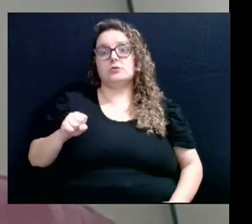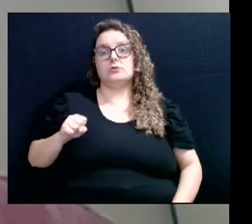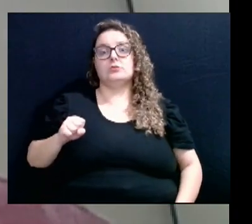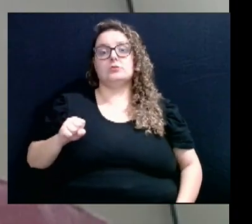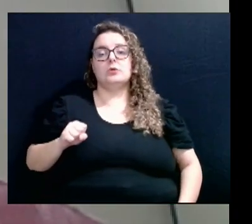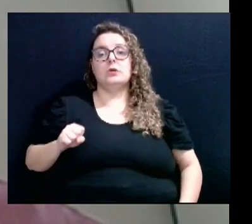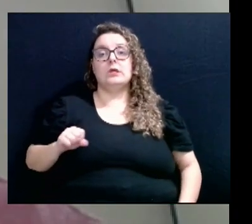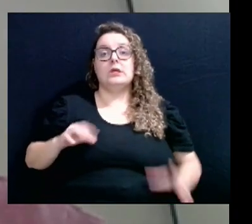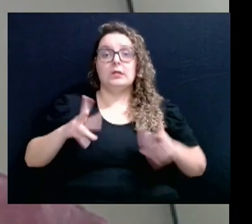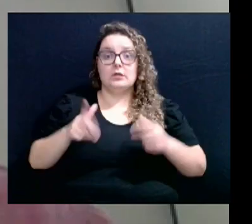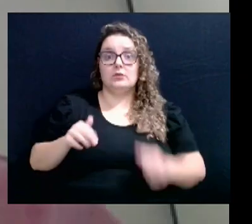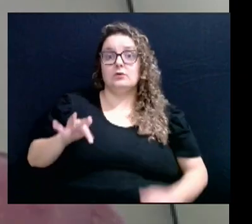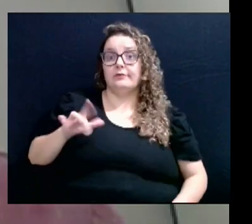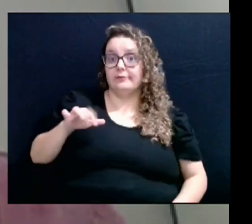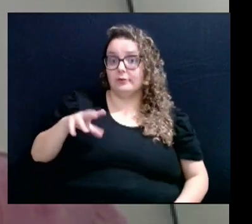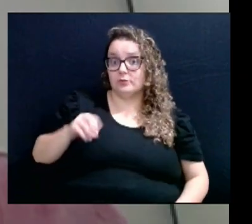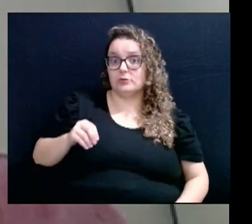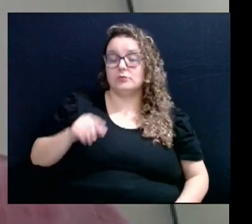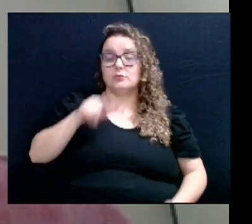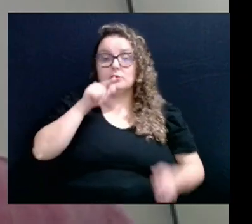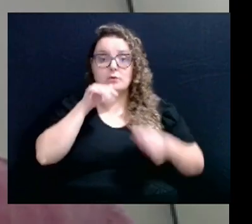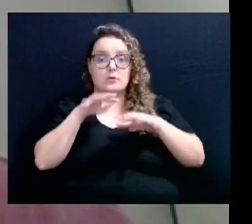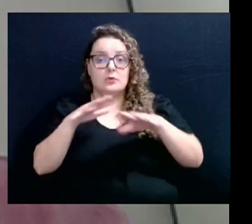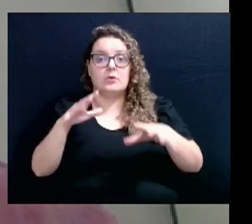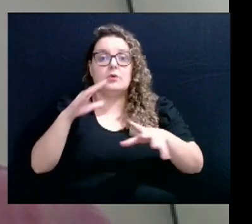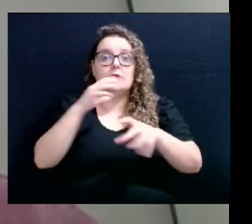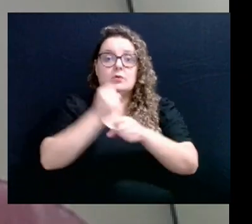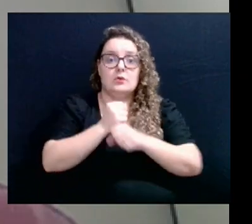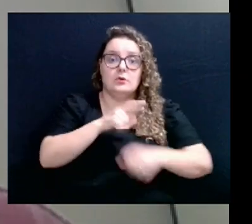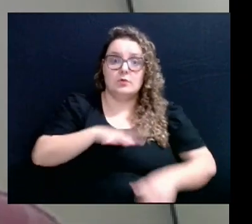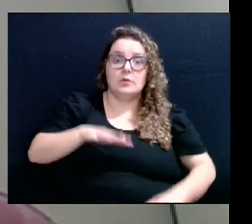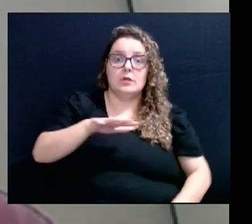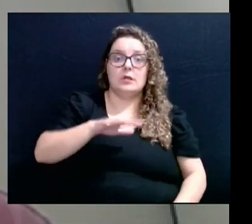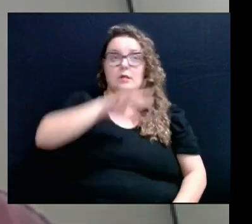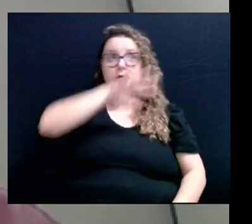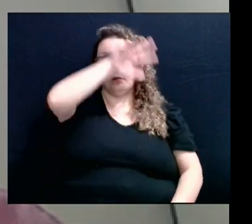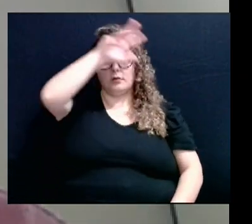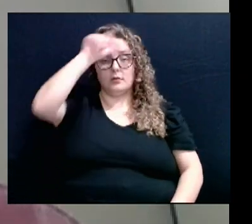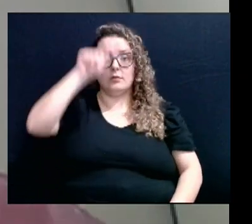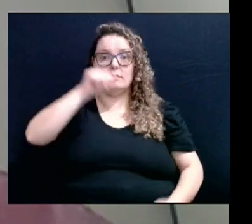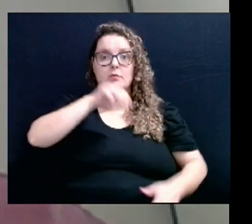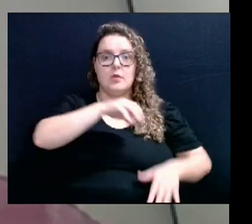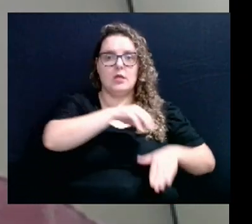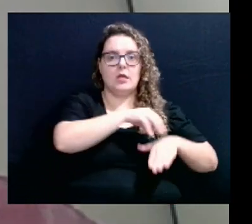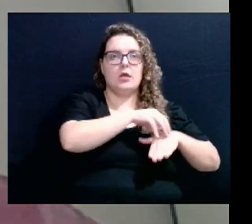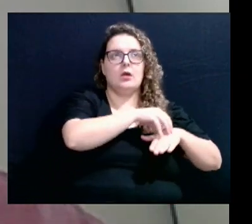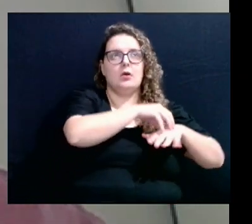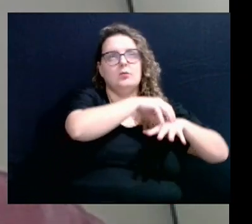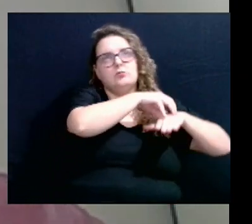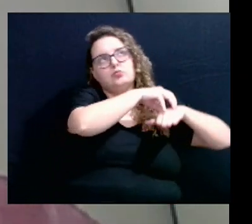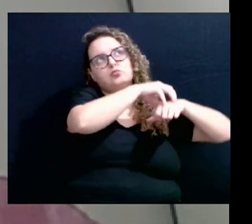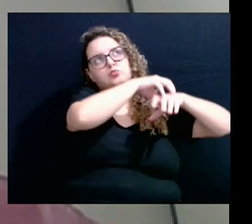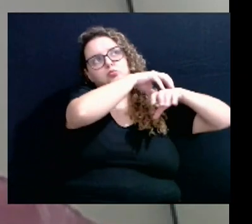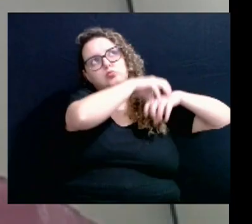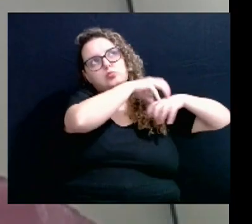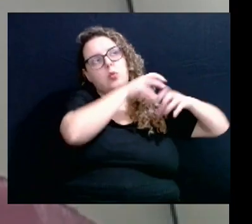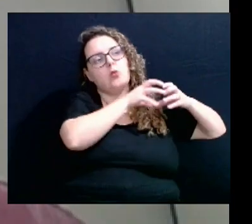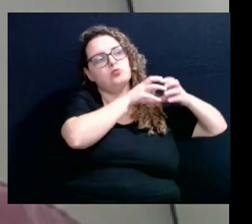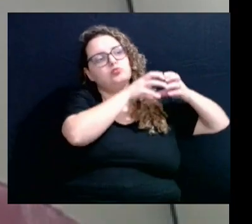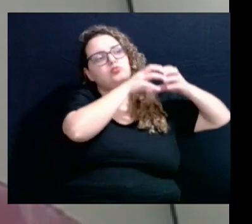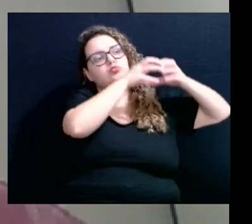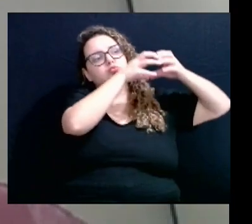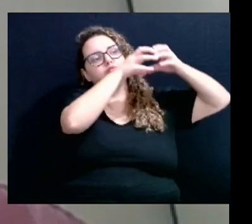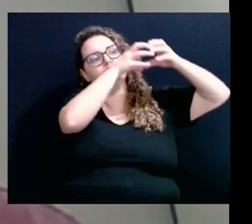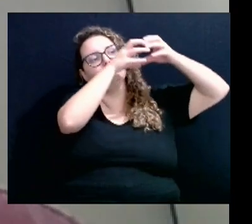umidade que se aglomera ali na região amazônica é transportado em uma corrente que começa ali de norte para